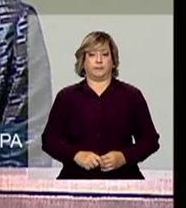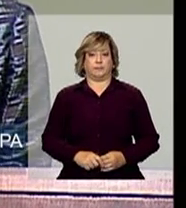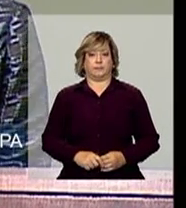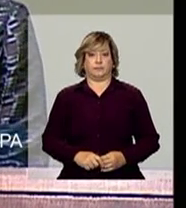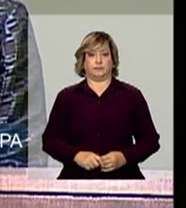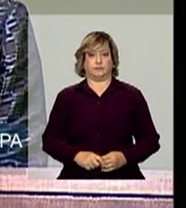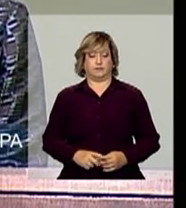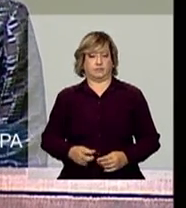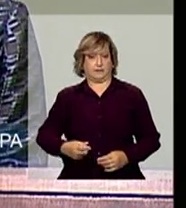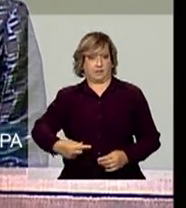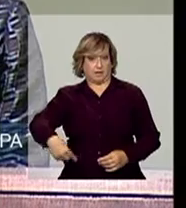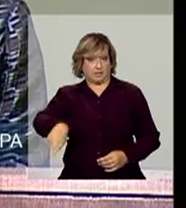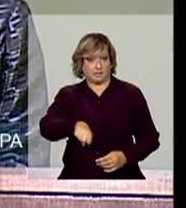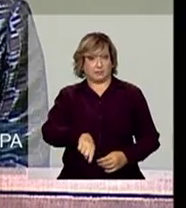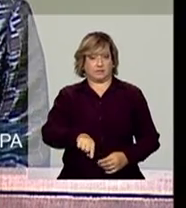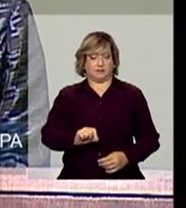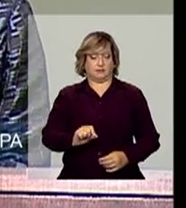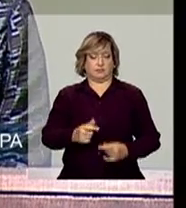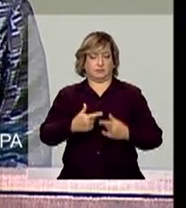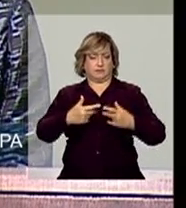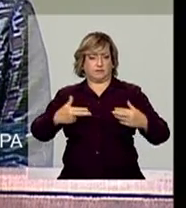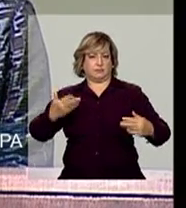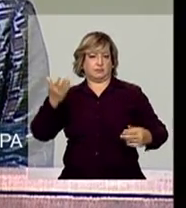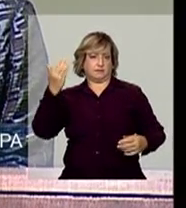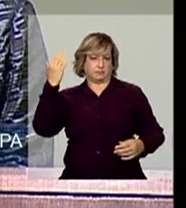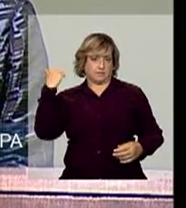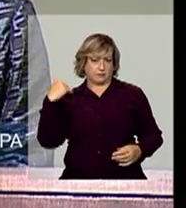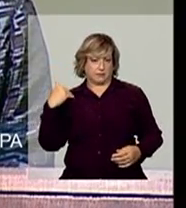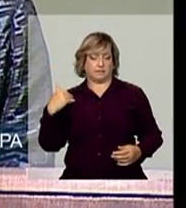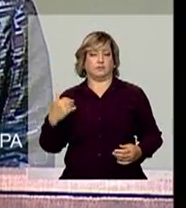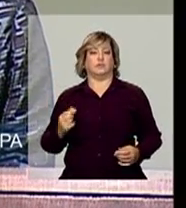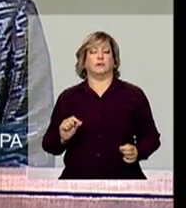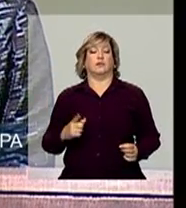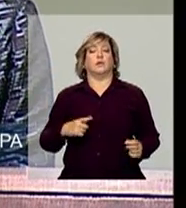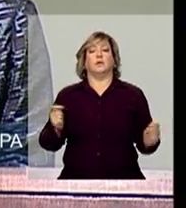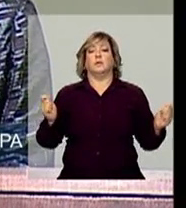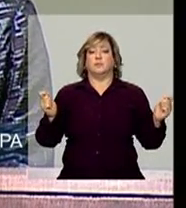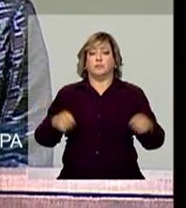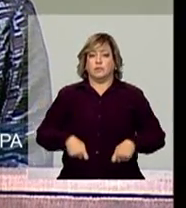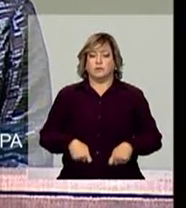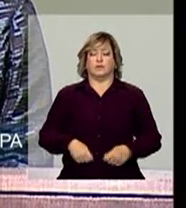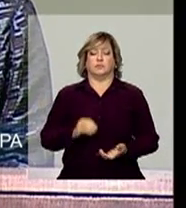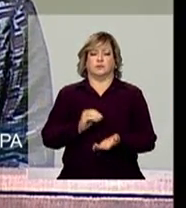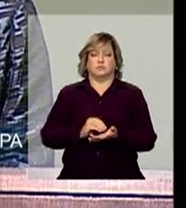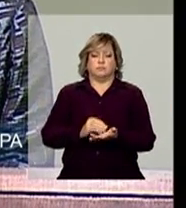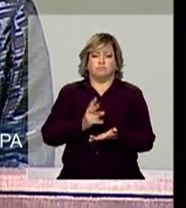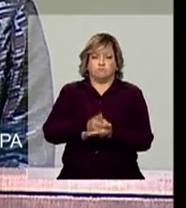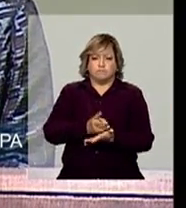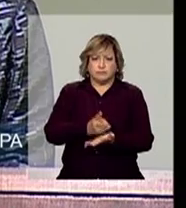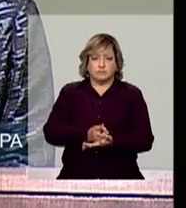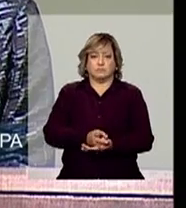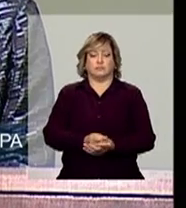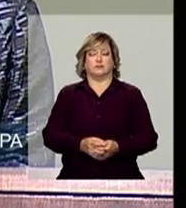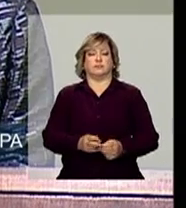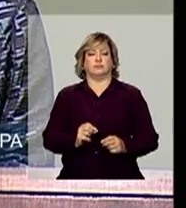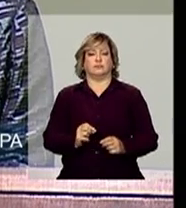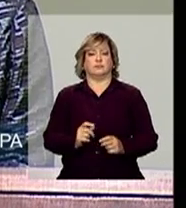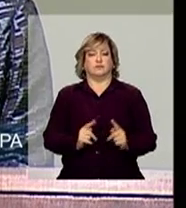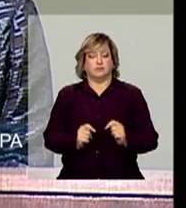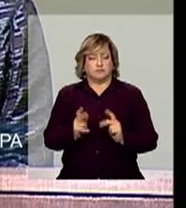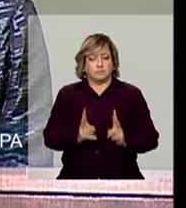Essas inflexões, elas foram capazes de manter e aprofundar princípios e